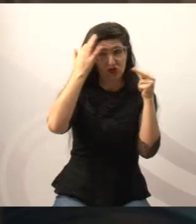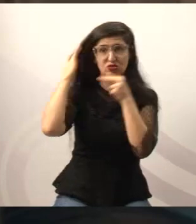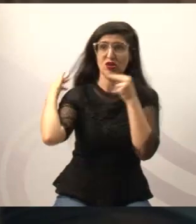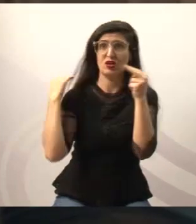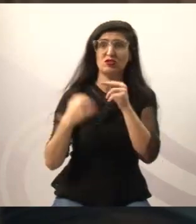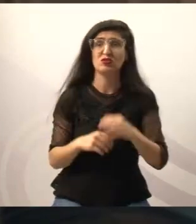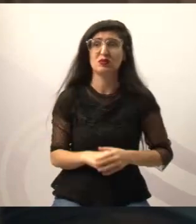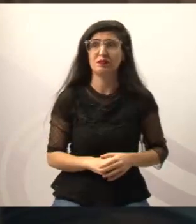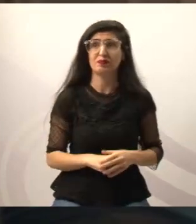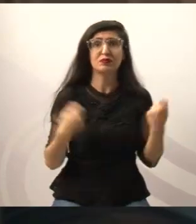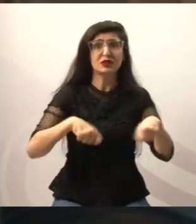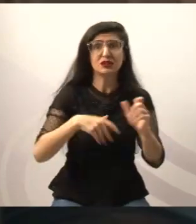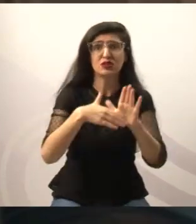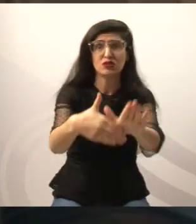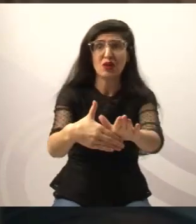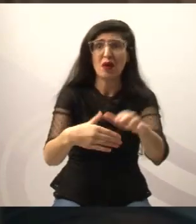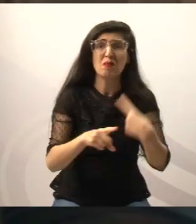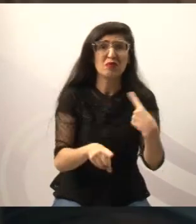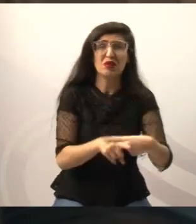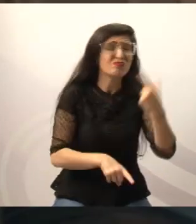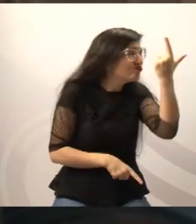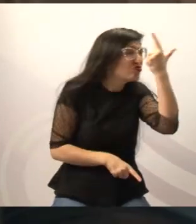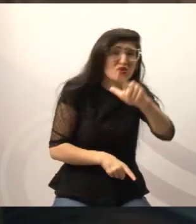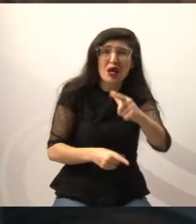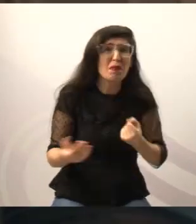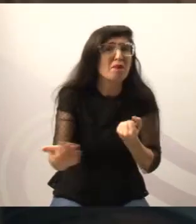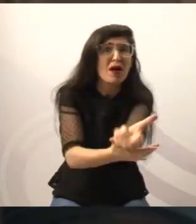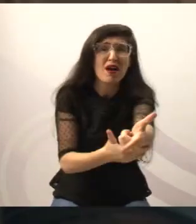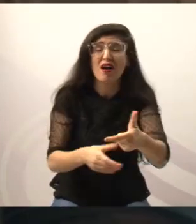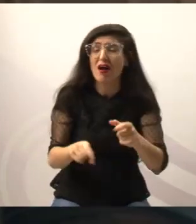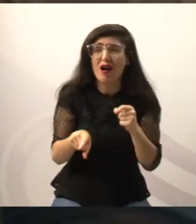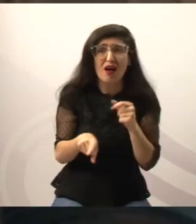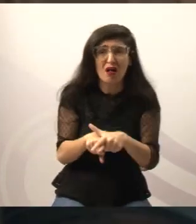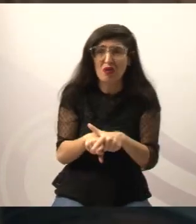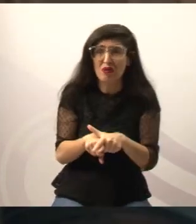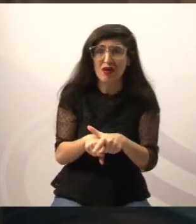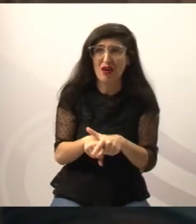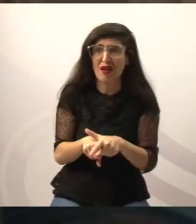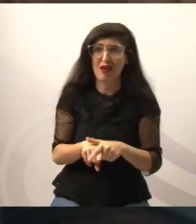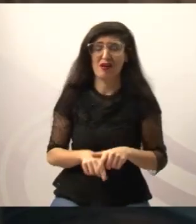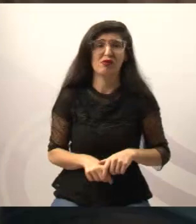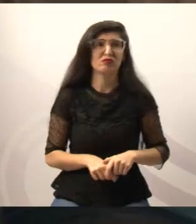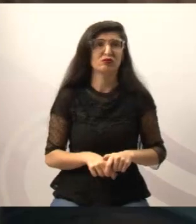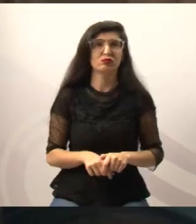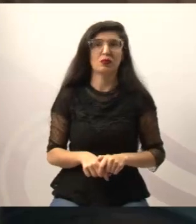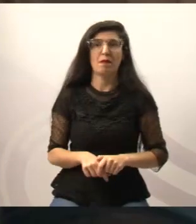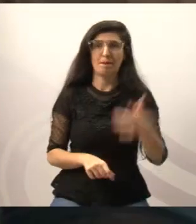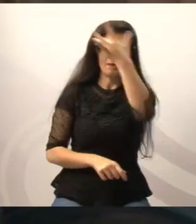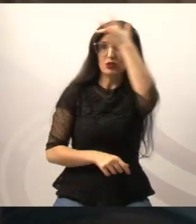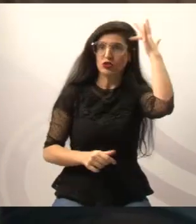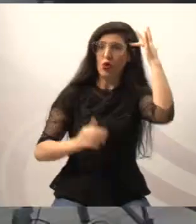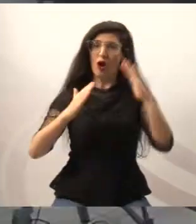estão conseguindo pagar o aluguel, estão sendo postas para a rua.